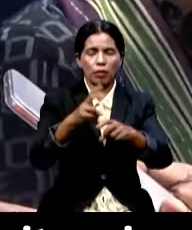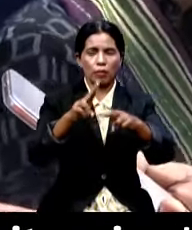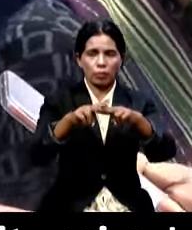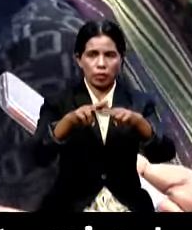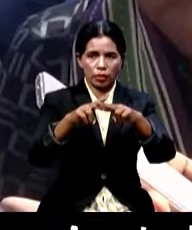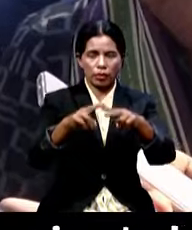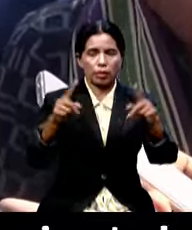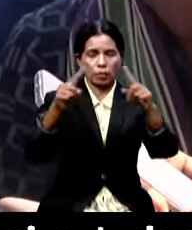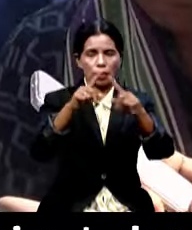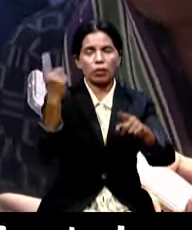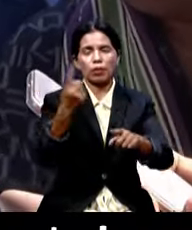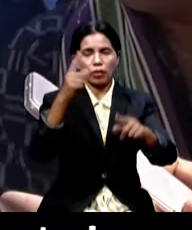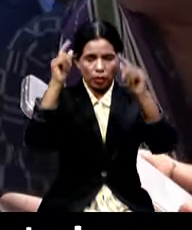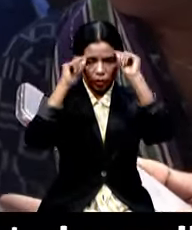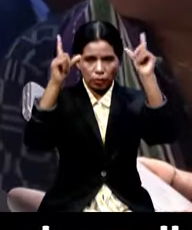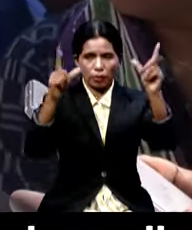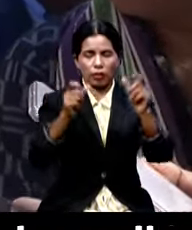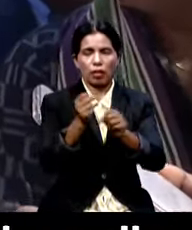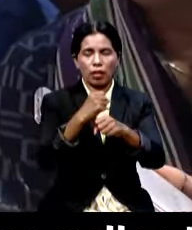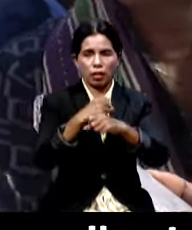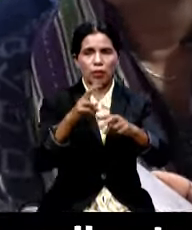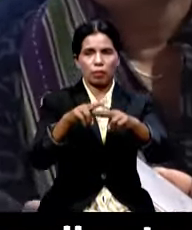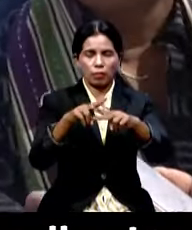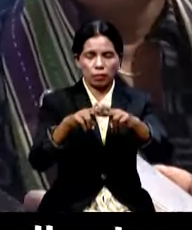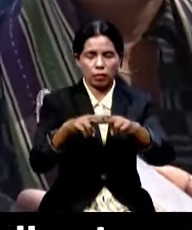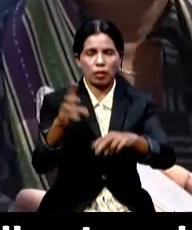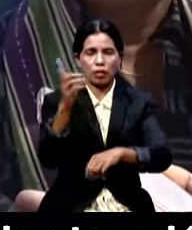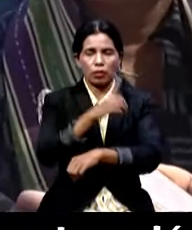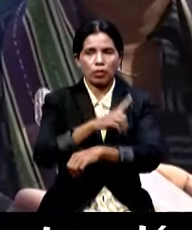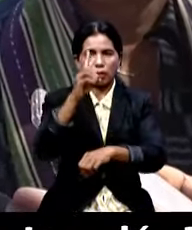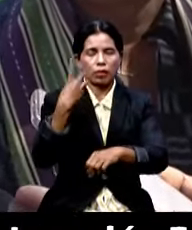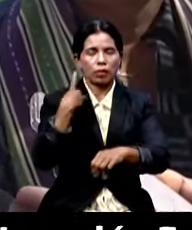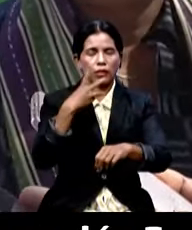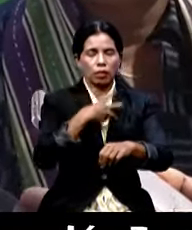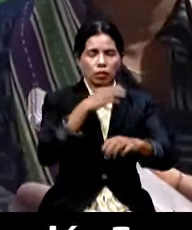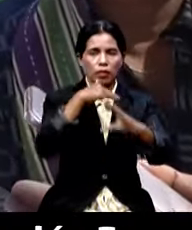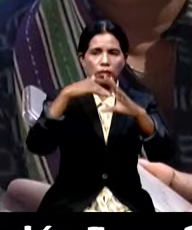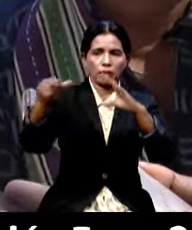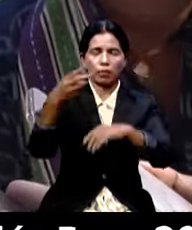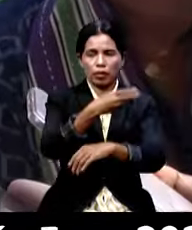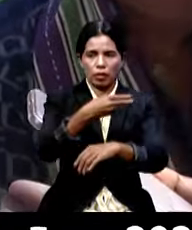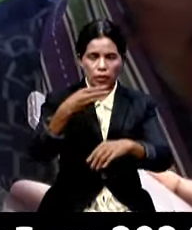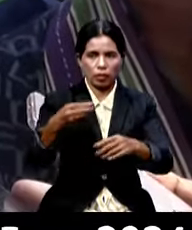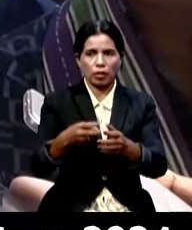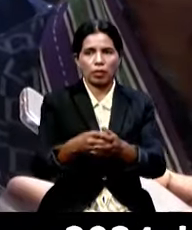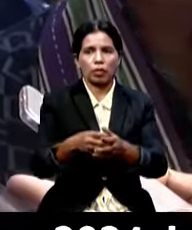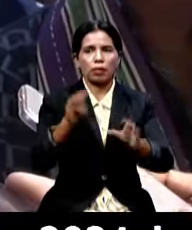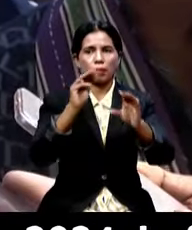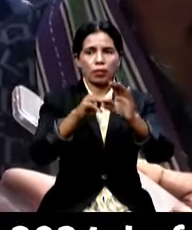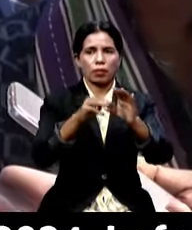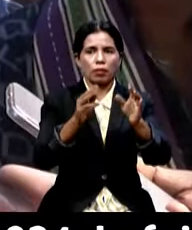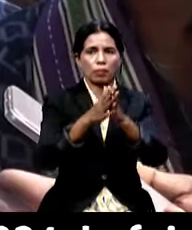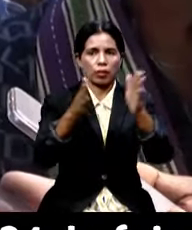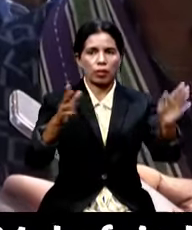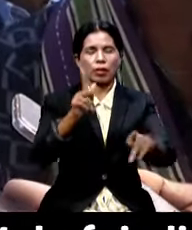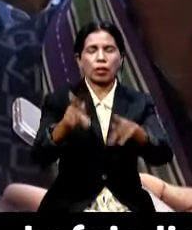para Timor Leste. E produzimos máximo para Loronida e a futuro, e também exporta para a Indonésia, para o mercado de Kibot, é